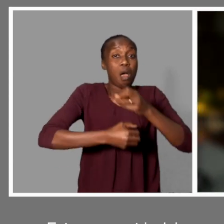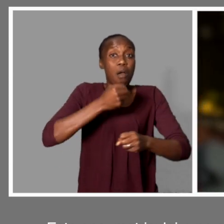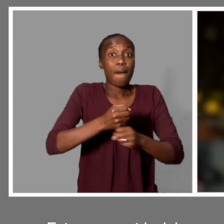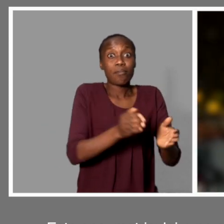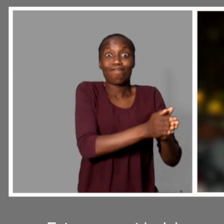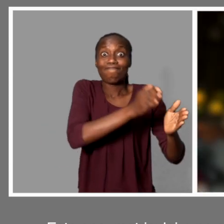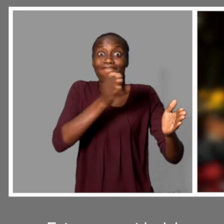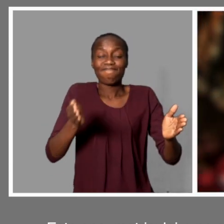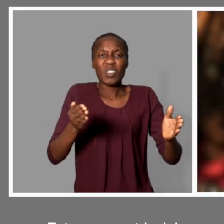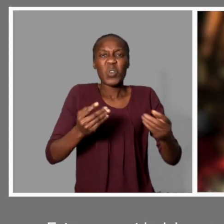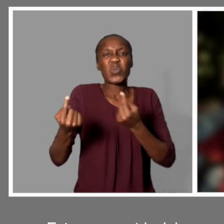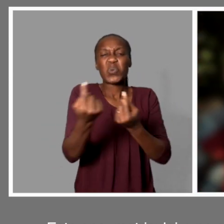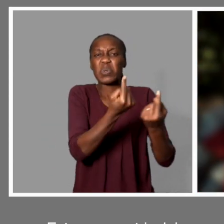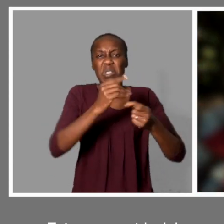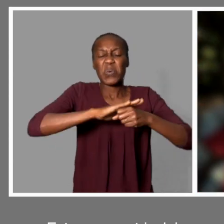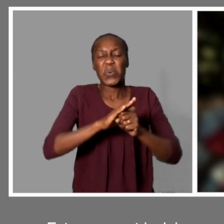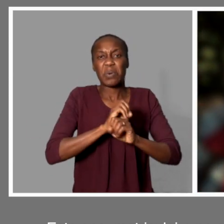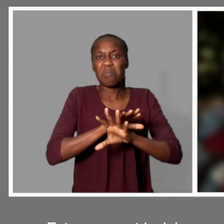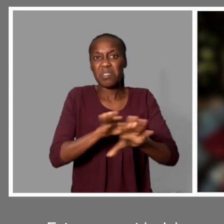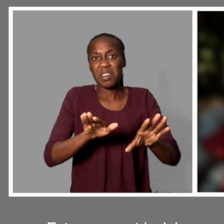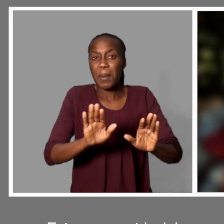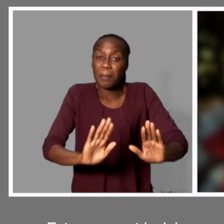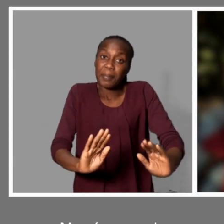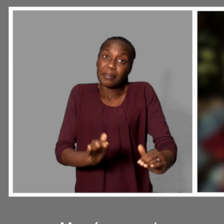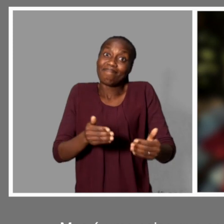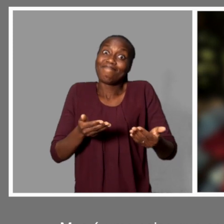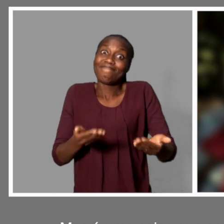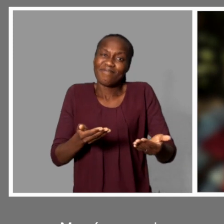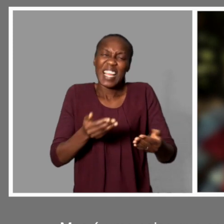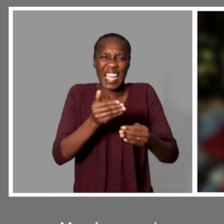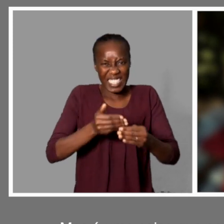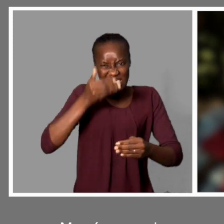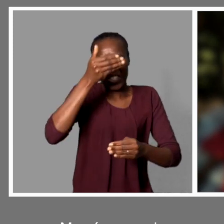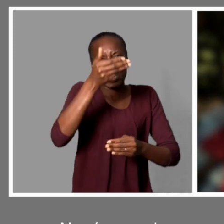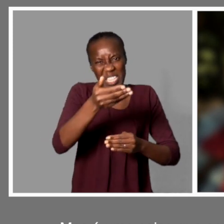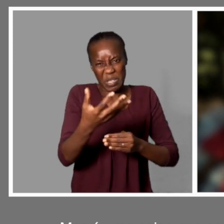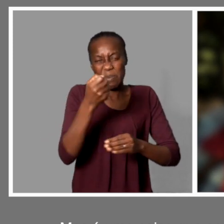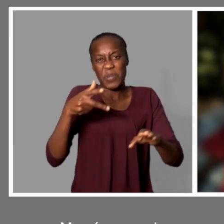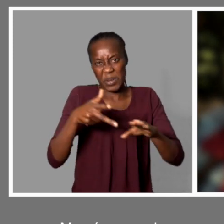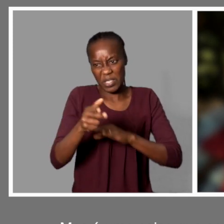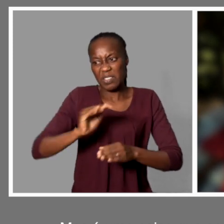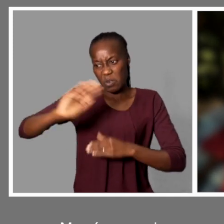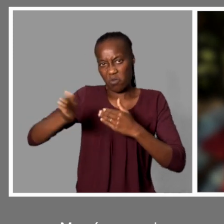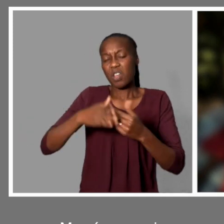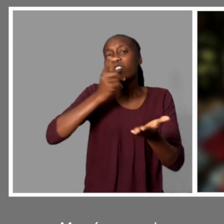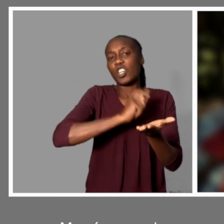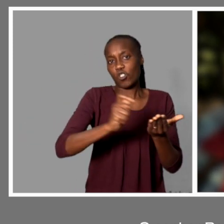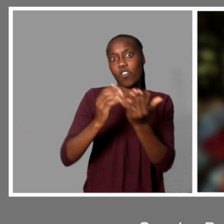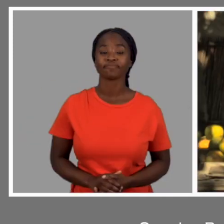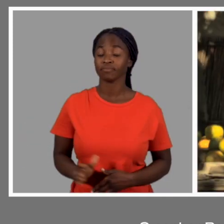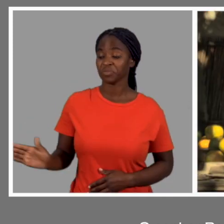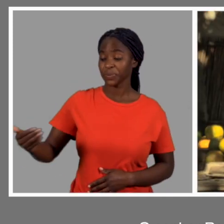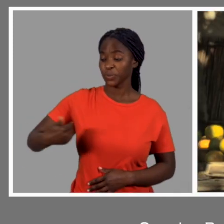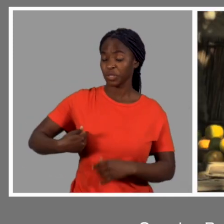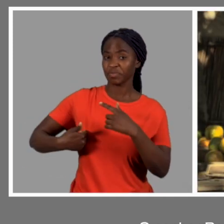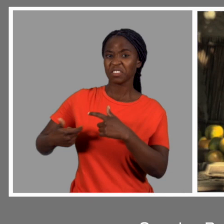um ano atípico com problemas de coronavírus. Mas, pronto, acho que é uma coisa que vai se ultrapassar. Ela voltará à escola.